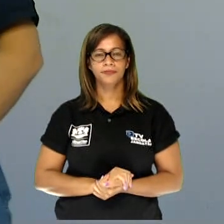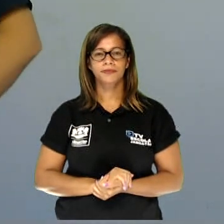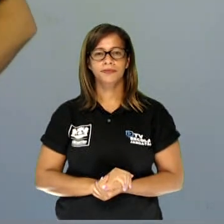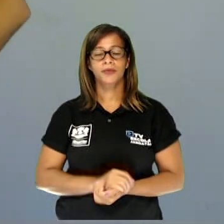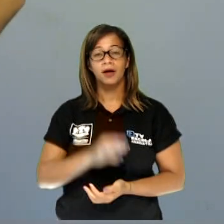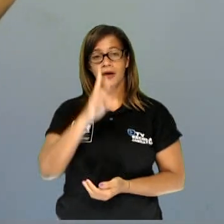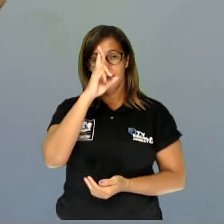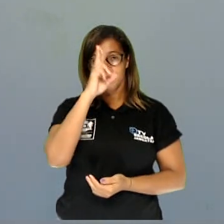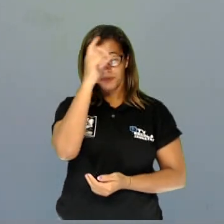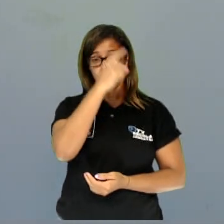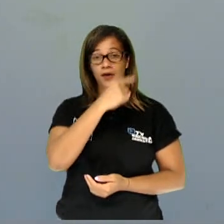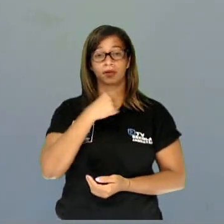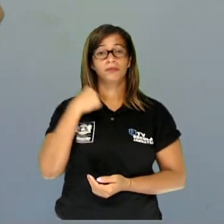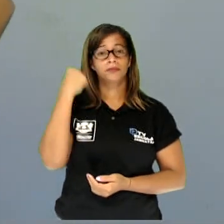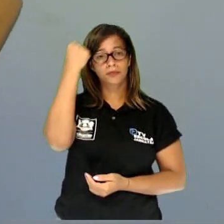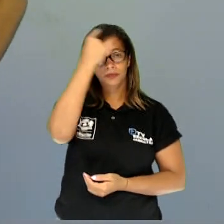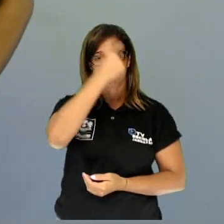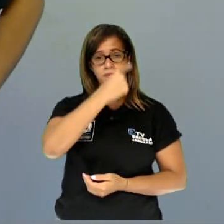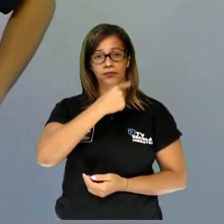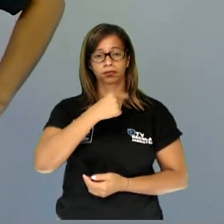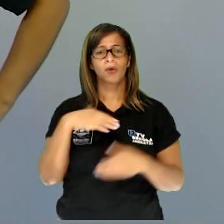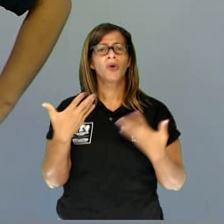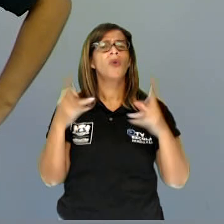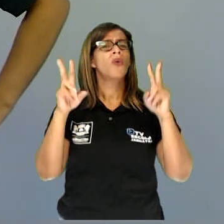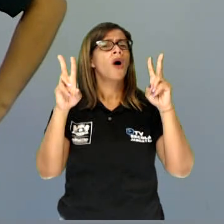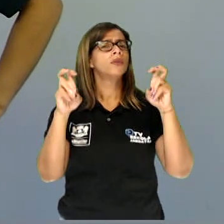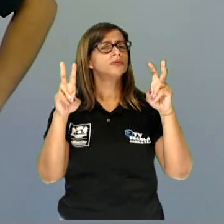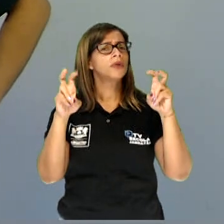Meio-dia. Qual é o título da parlenda?